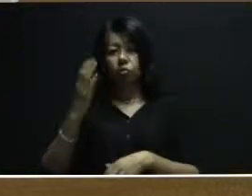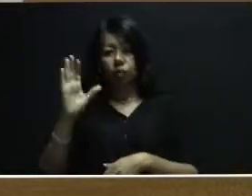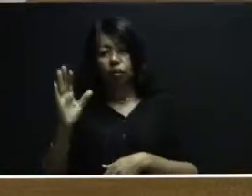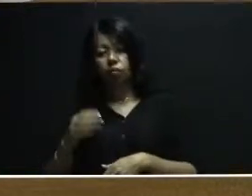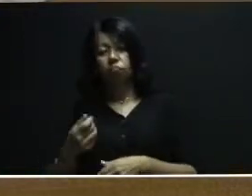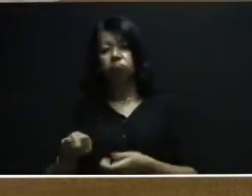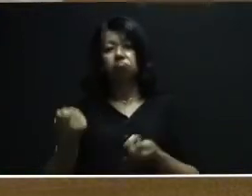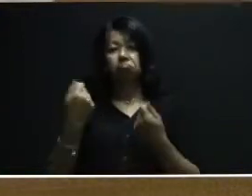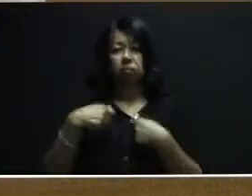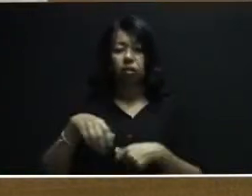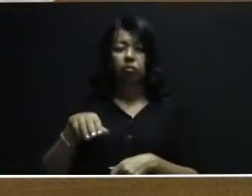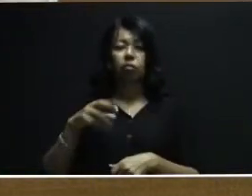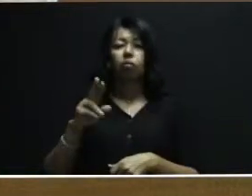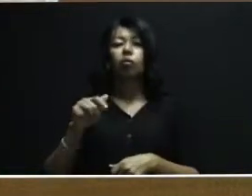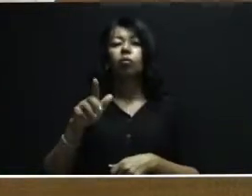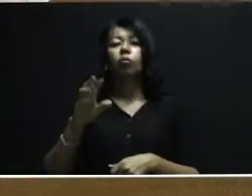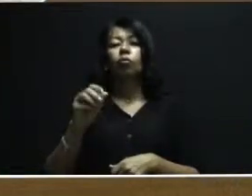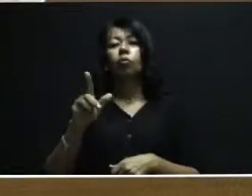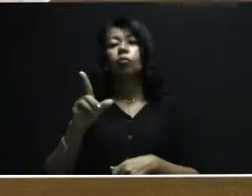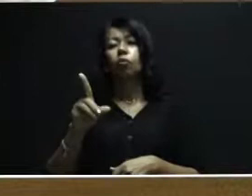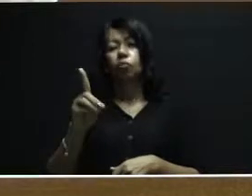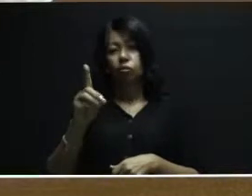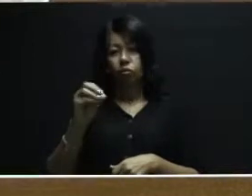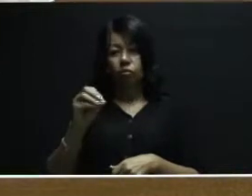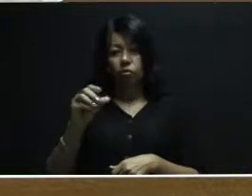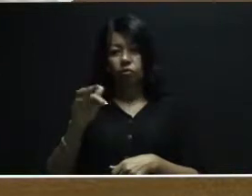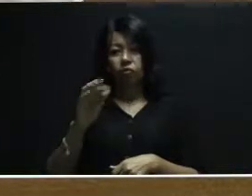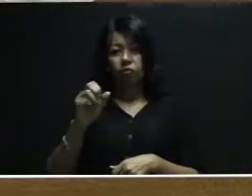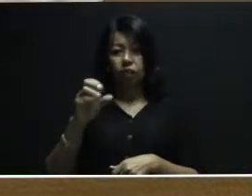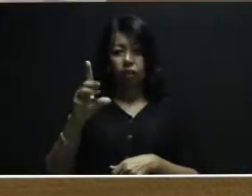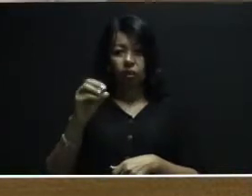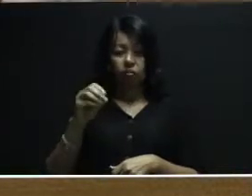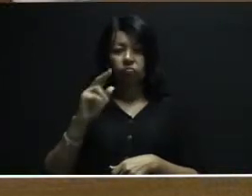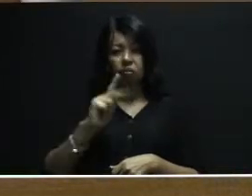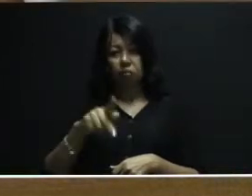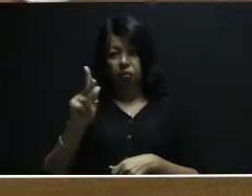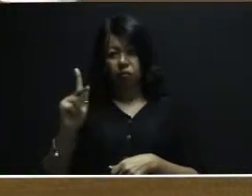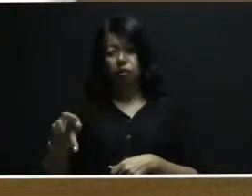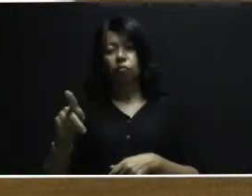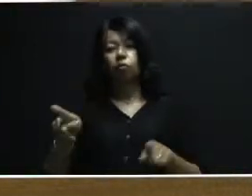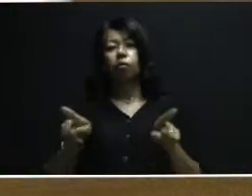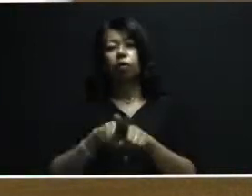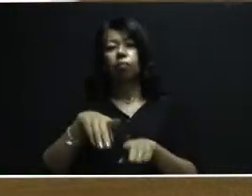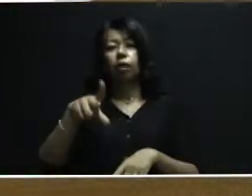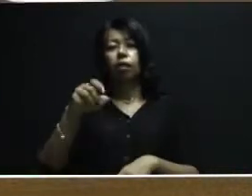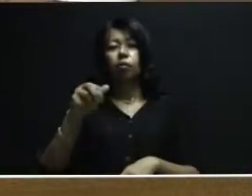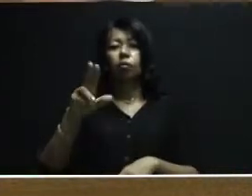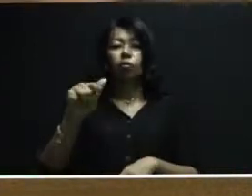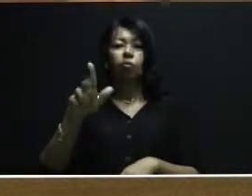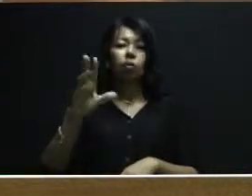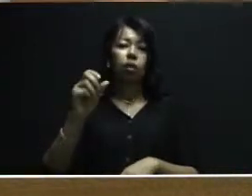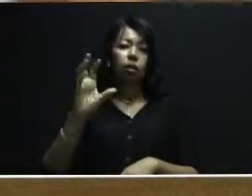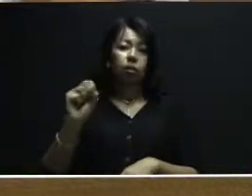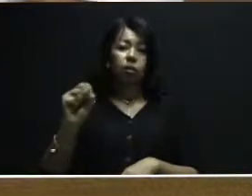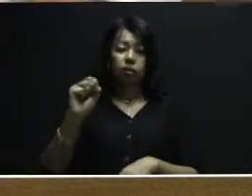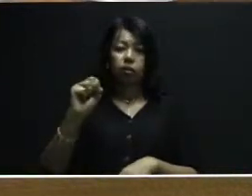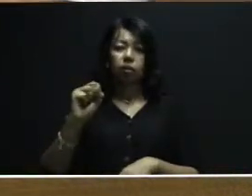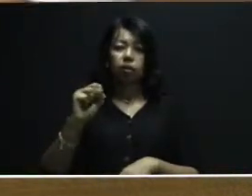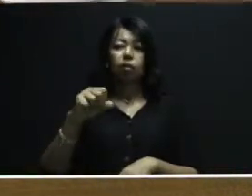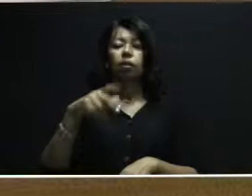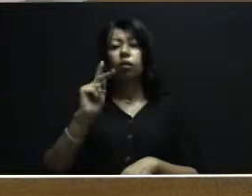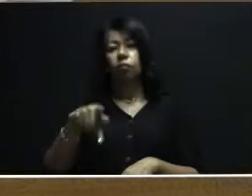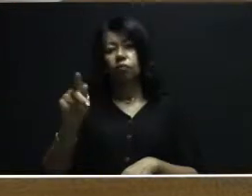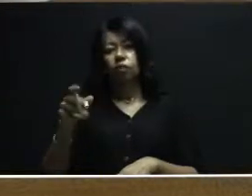José Casati, que foi meu professor de educação física no ginásio. Contratamos o Douglas Machado também, que era professor